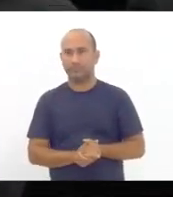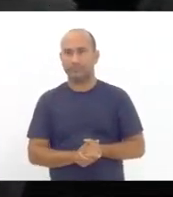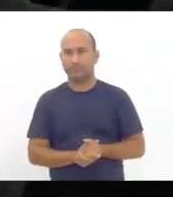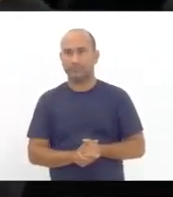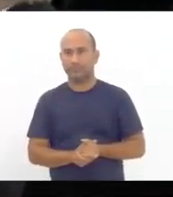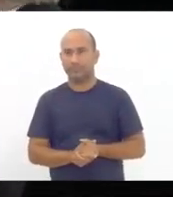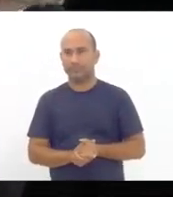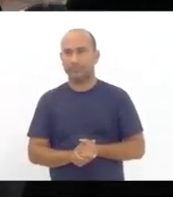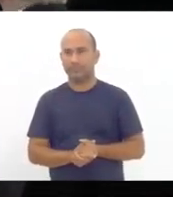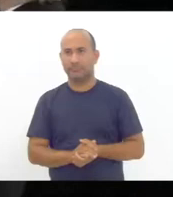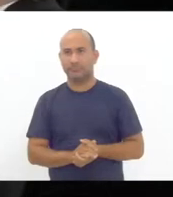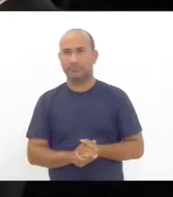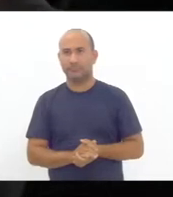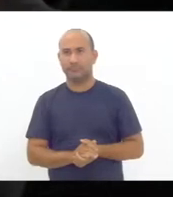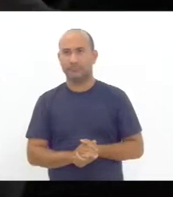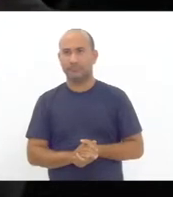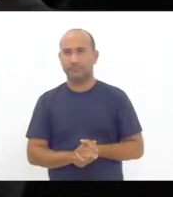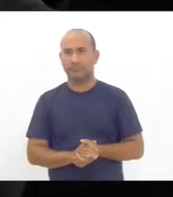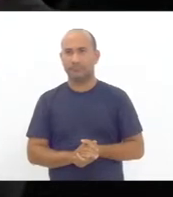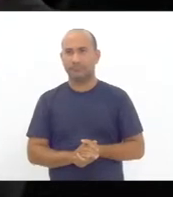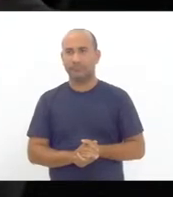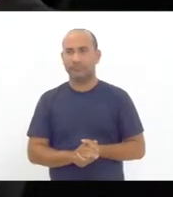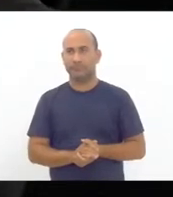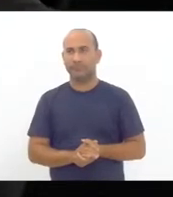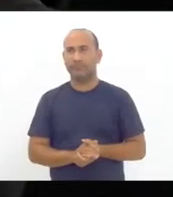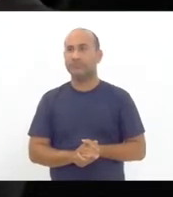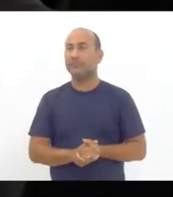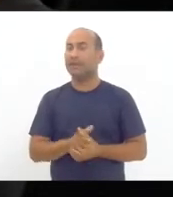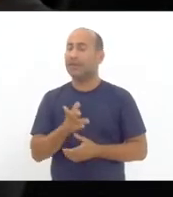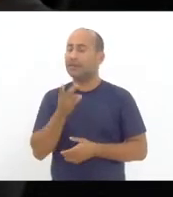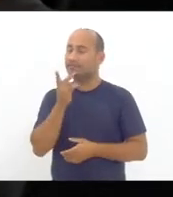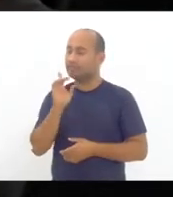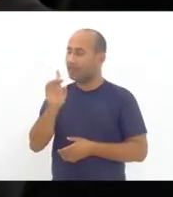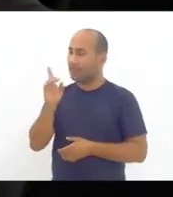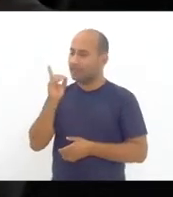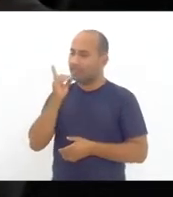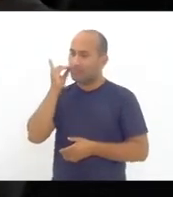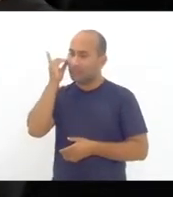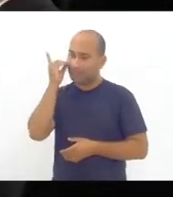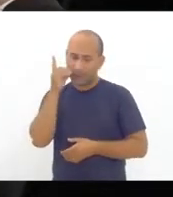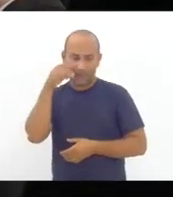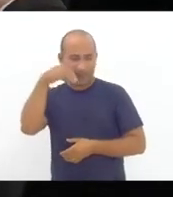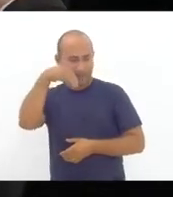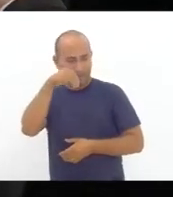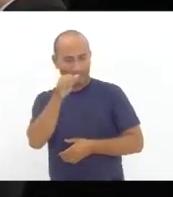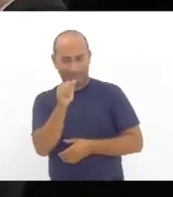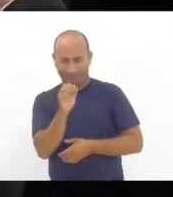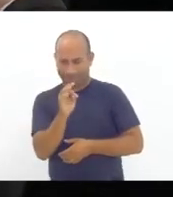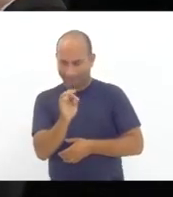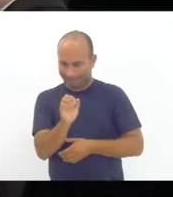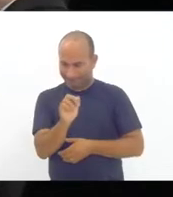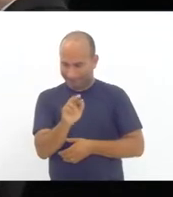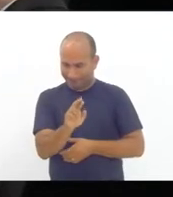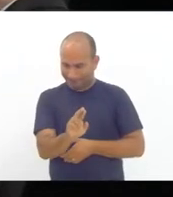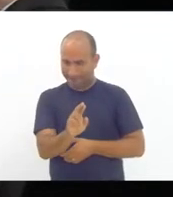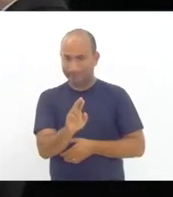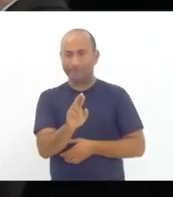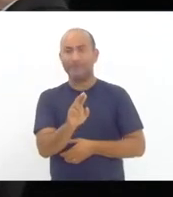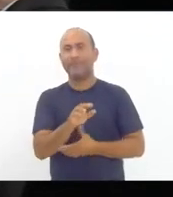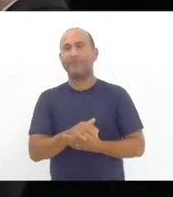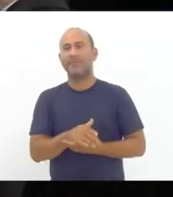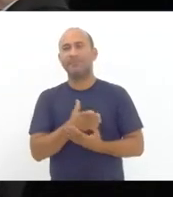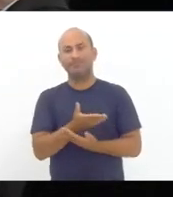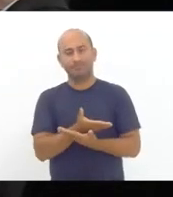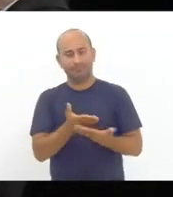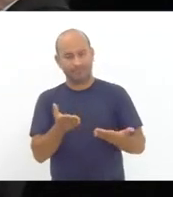é excelentíssima senhora deputada Marta Rocha excelentíssimos membros da